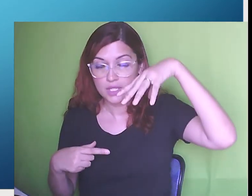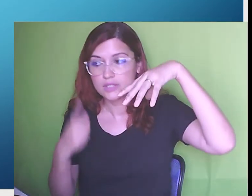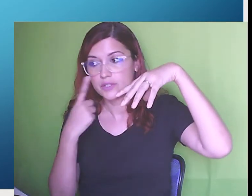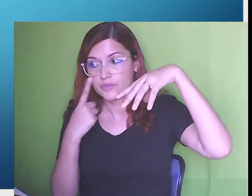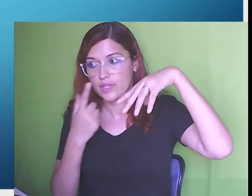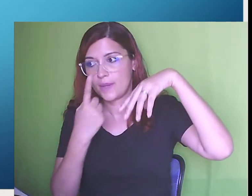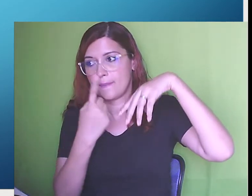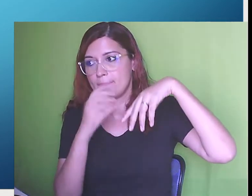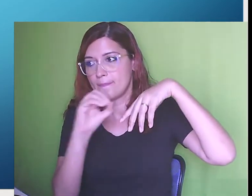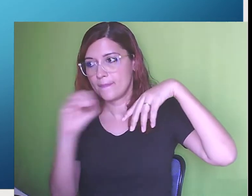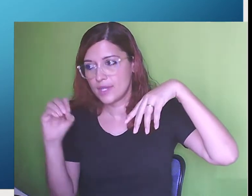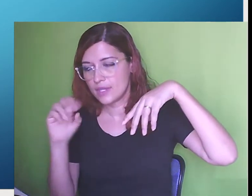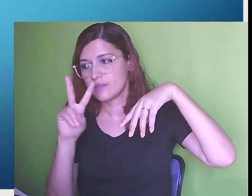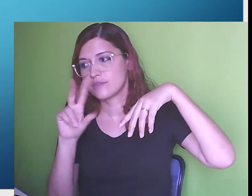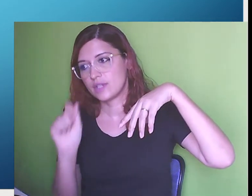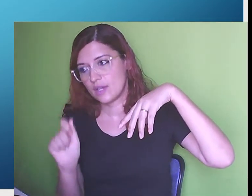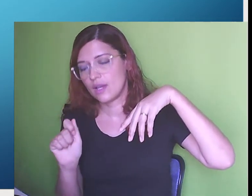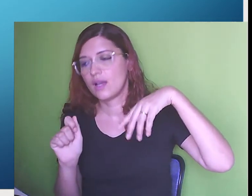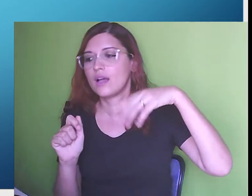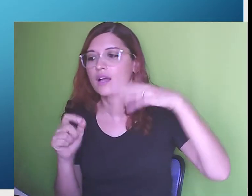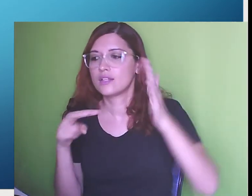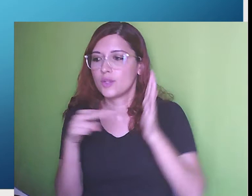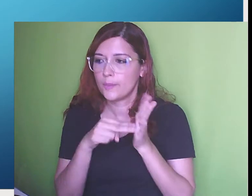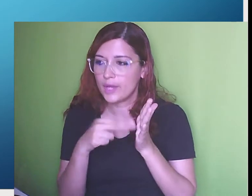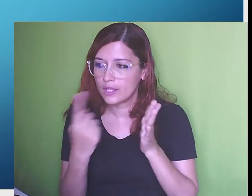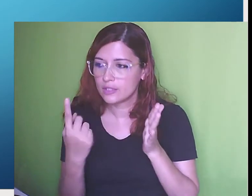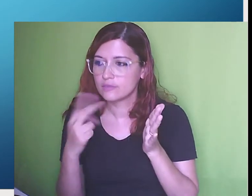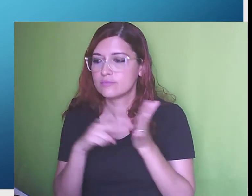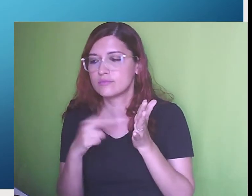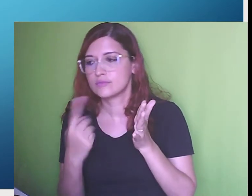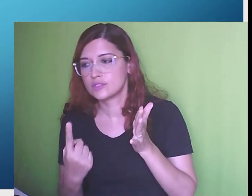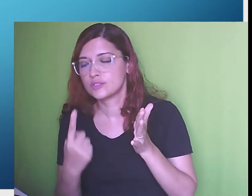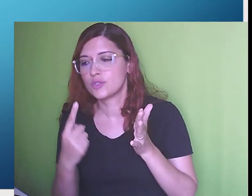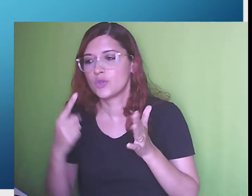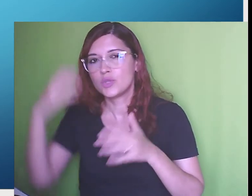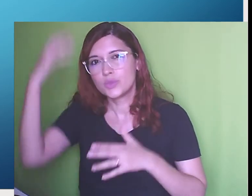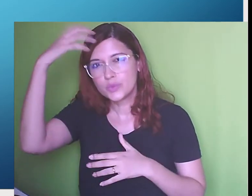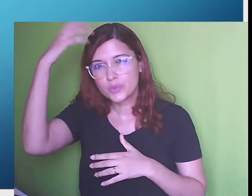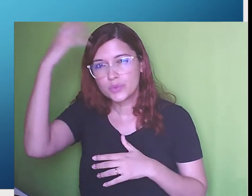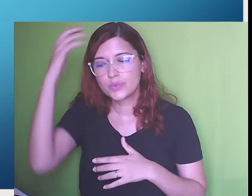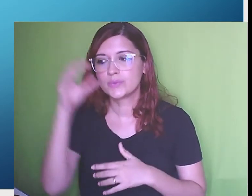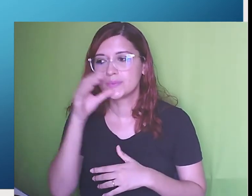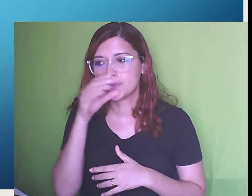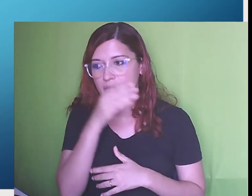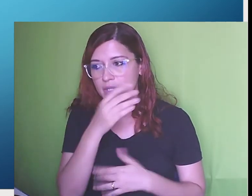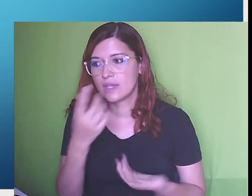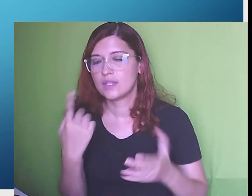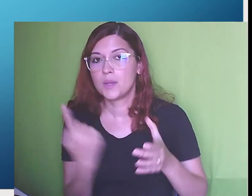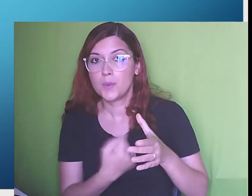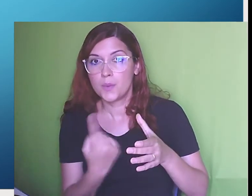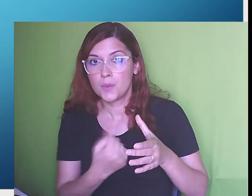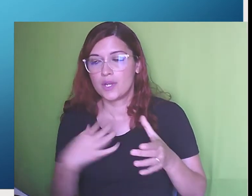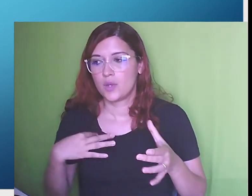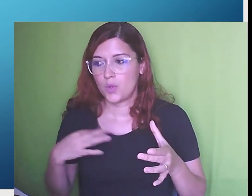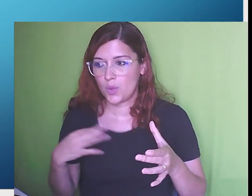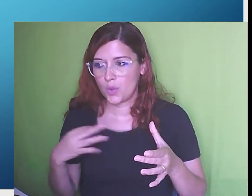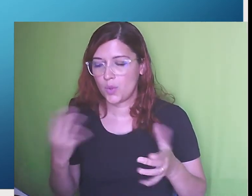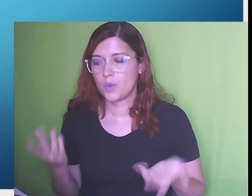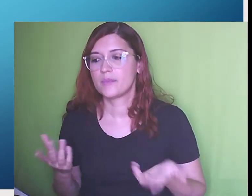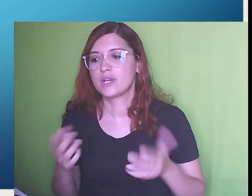Aí, tem a iluminação, que é mi-UVA, a tomada 1, tomada 2, chuveiro elétrico,